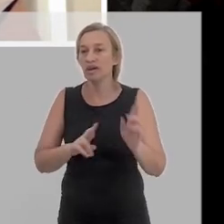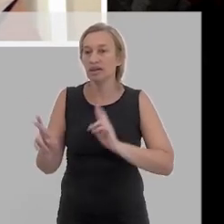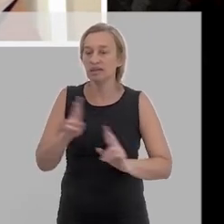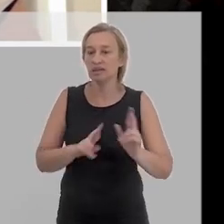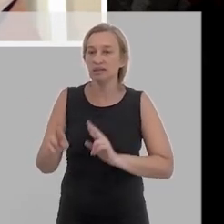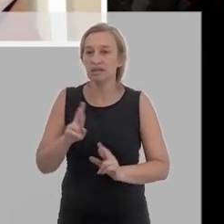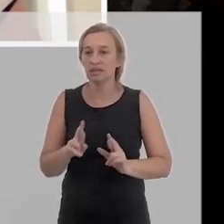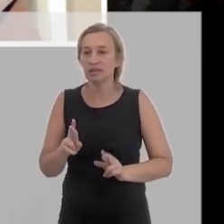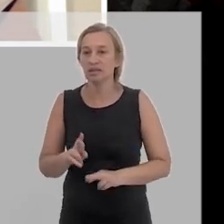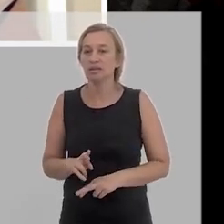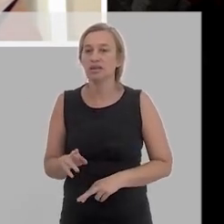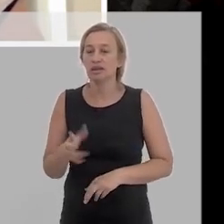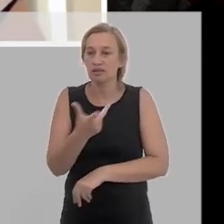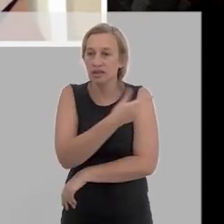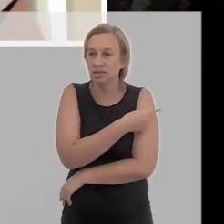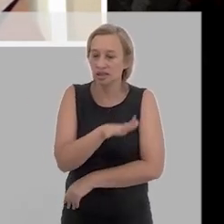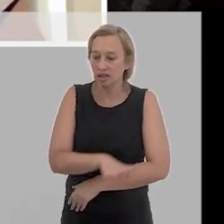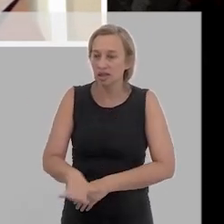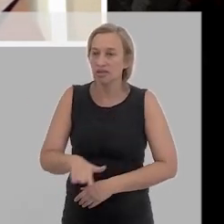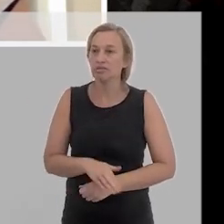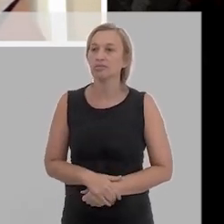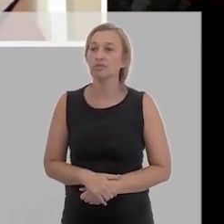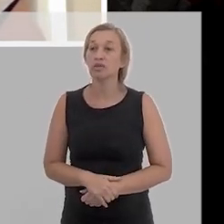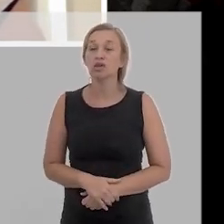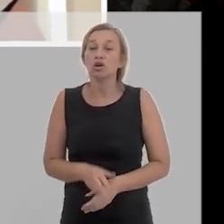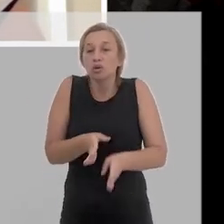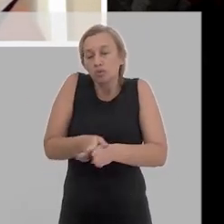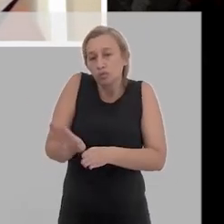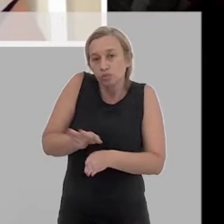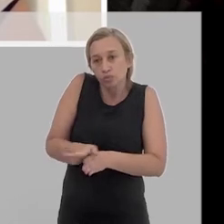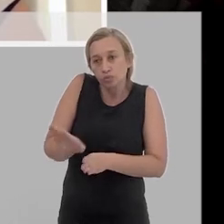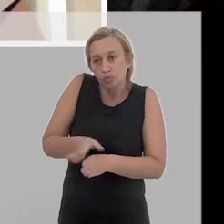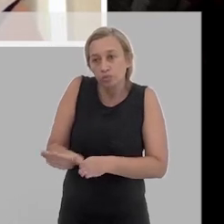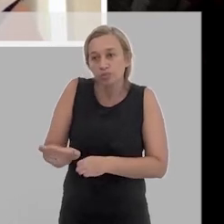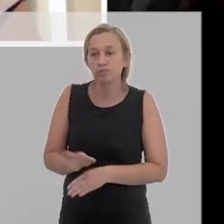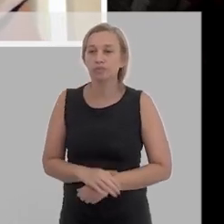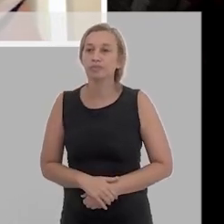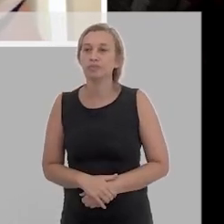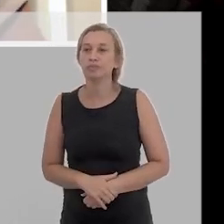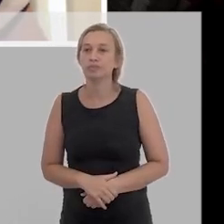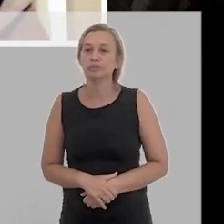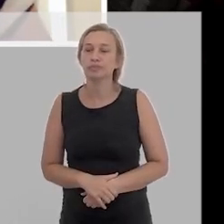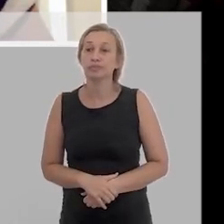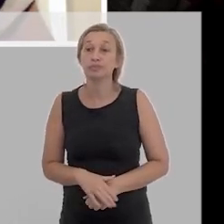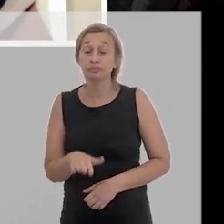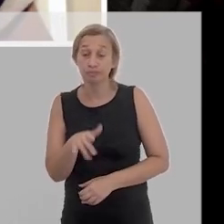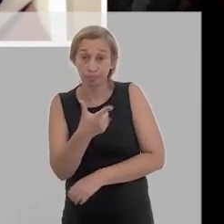né, em relação para as crianças? O conselho que eu